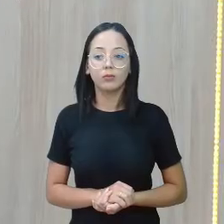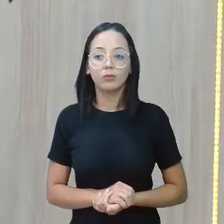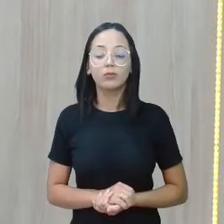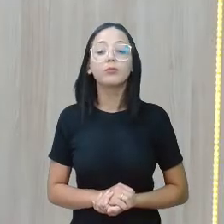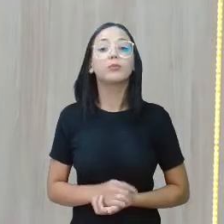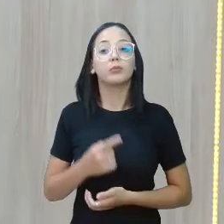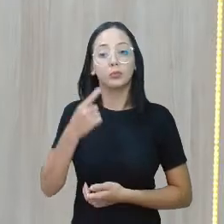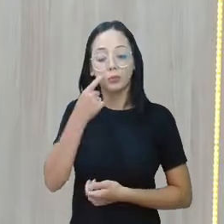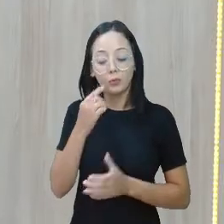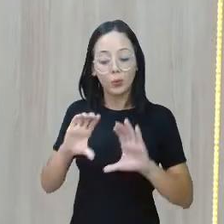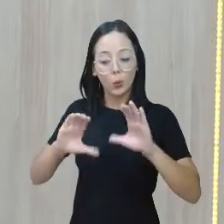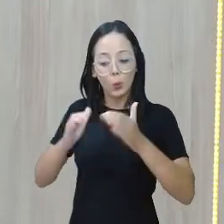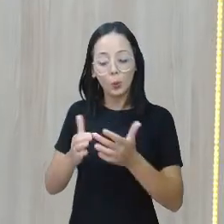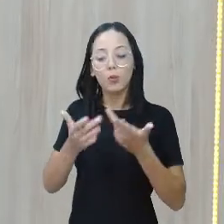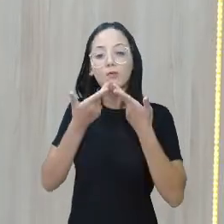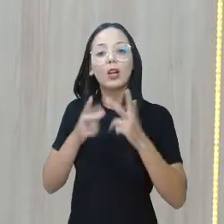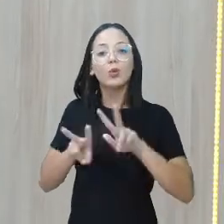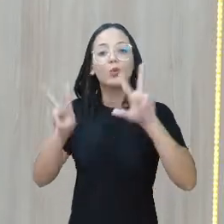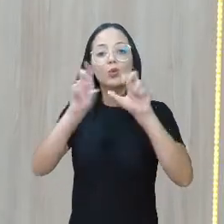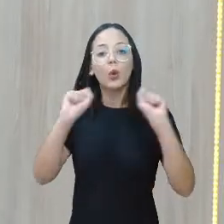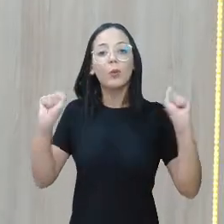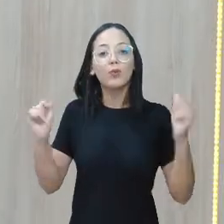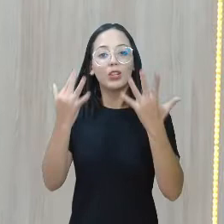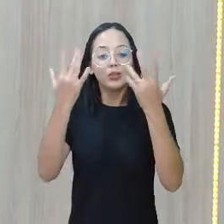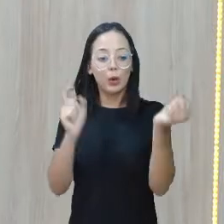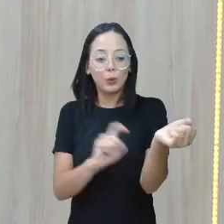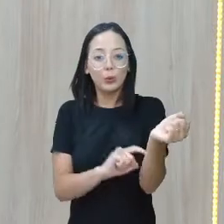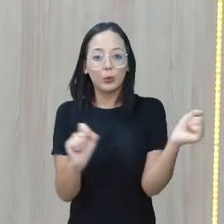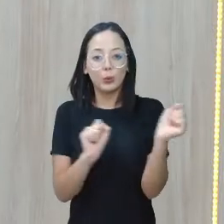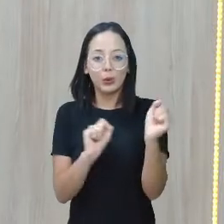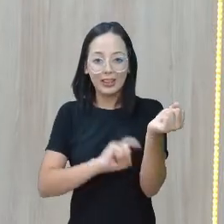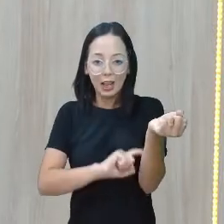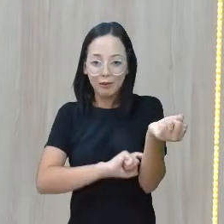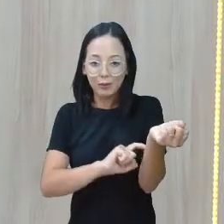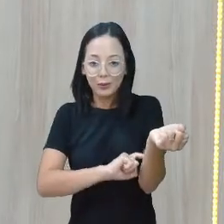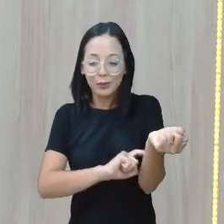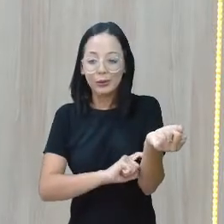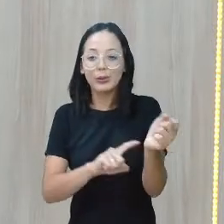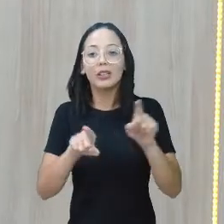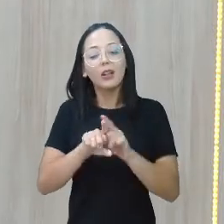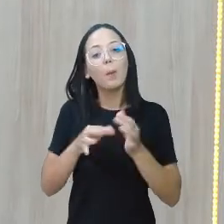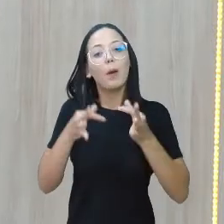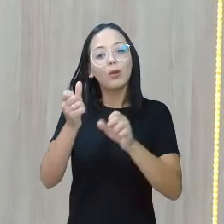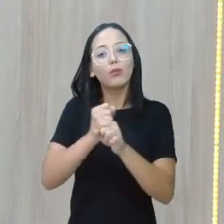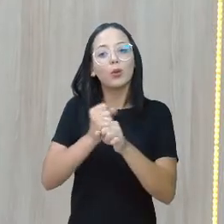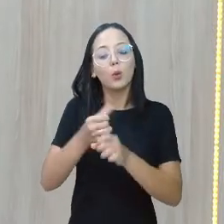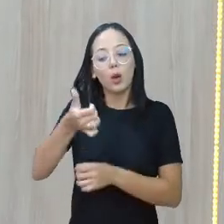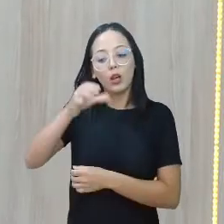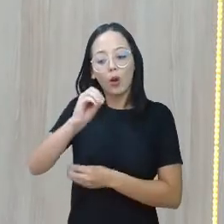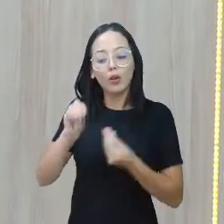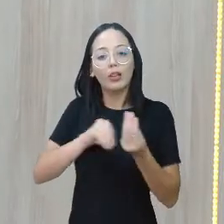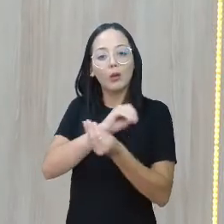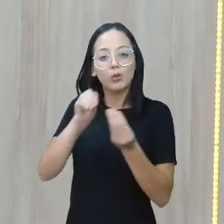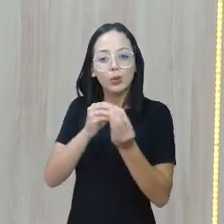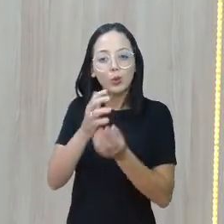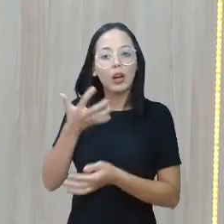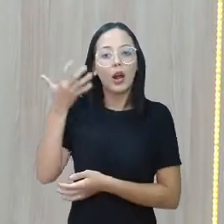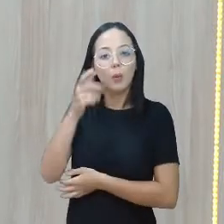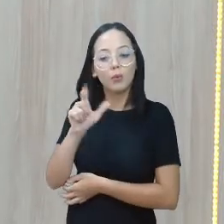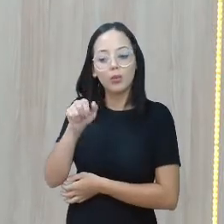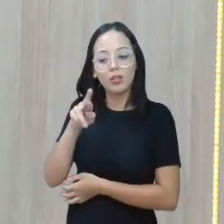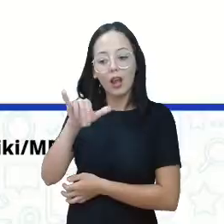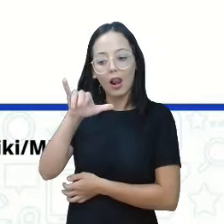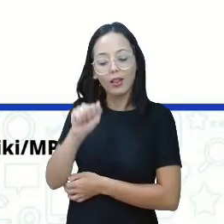Eles aqui falando sobre o festival, né? O nervoso que dava. E no fim da década de 90, a mistura da música